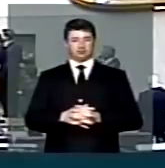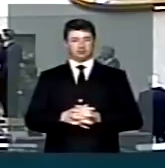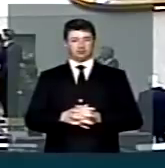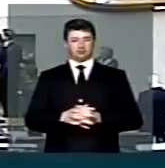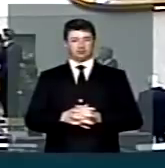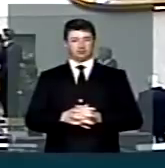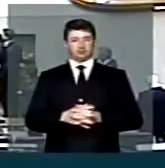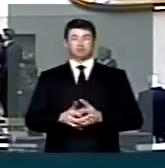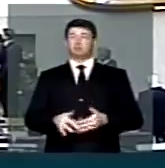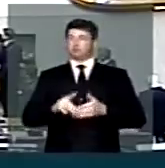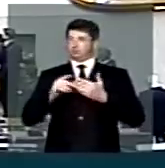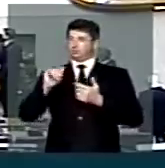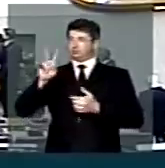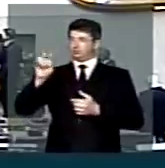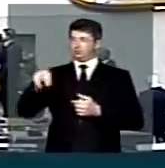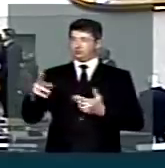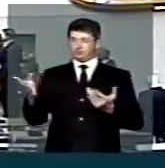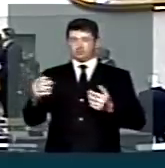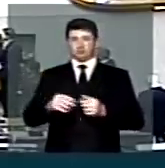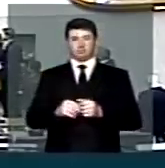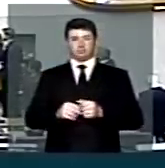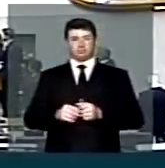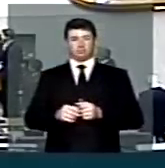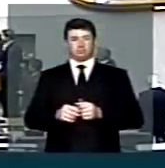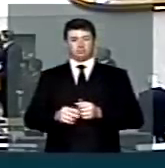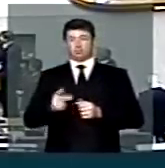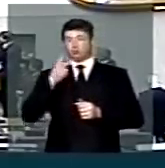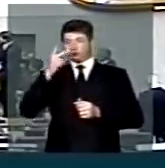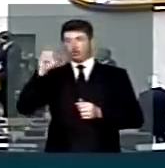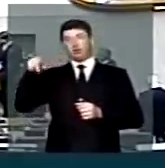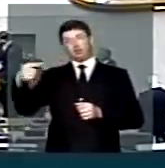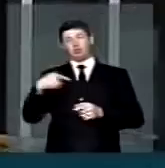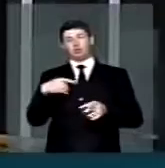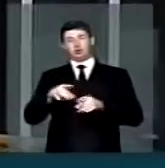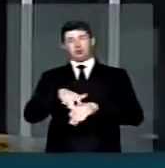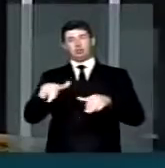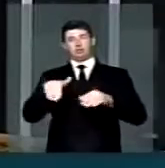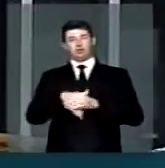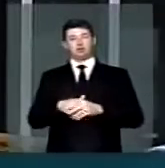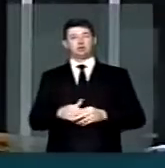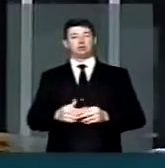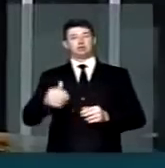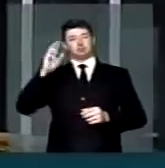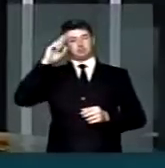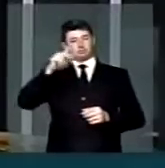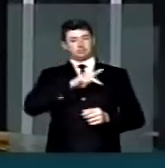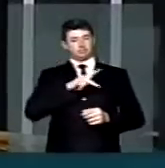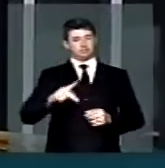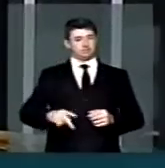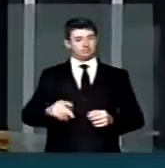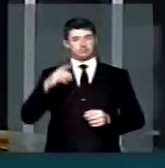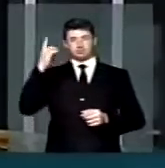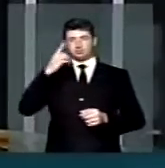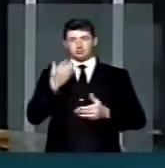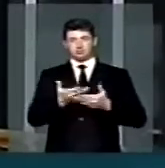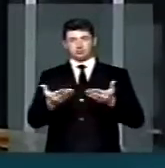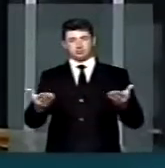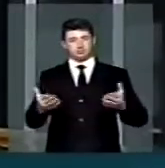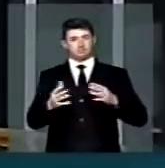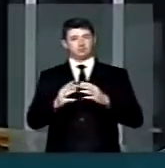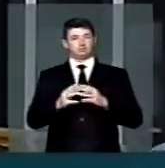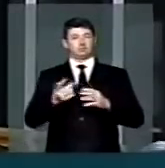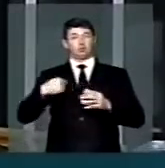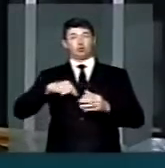Com a palavra o líder da Valente. Só depois do Bastianini que vou encerrar. Senhor presidente, senhoras e senhores deputados, nós